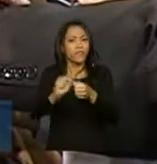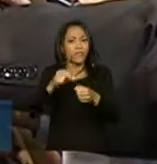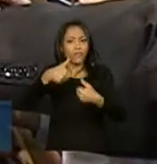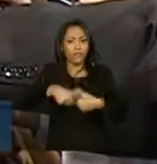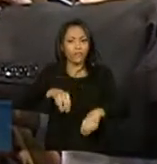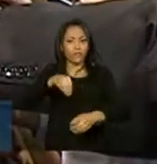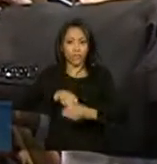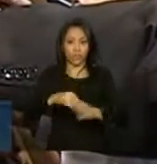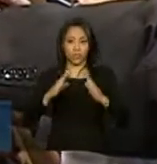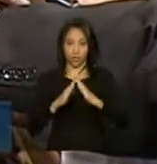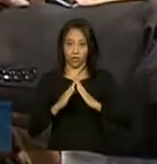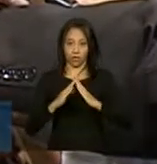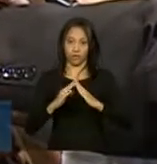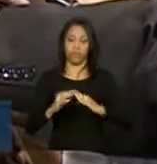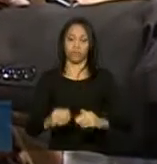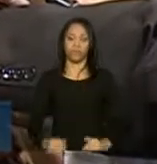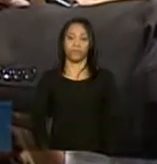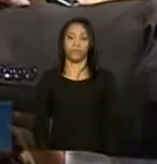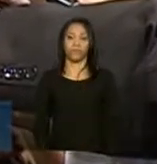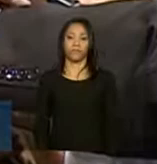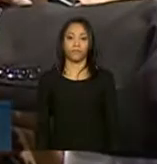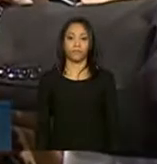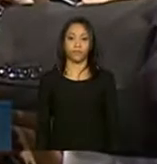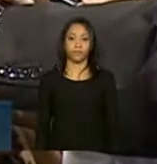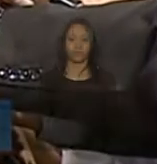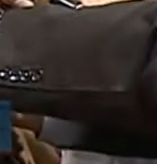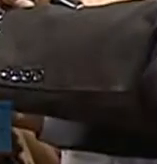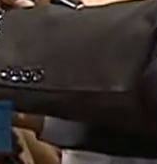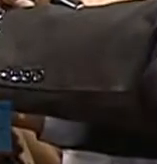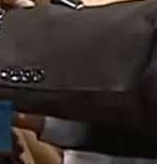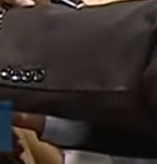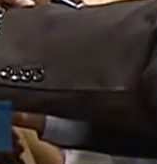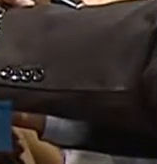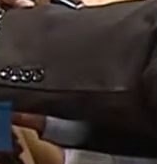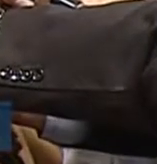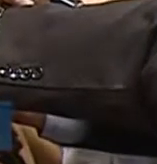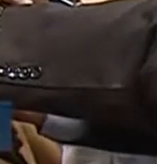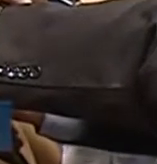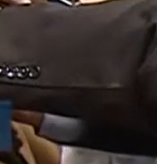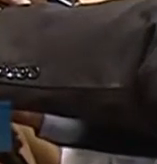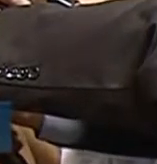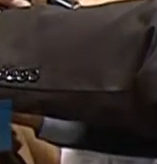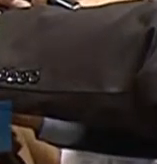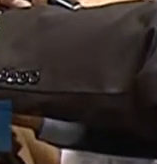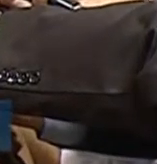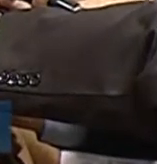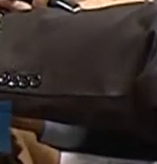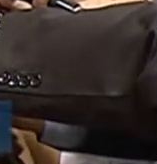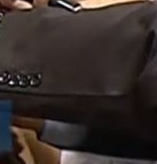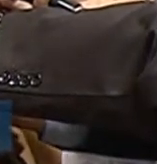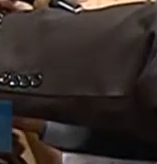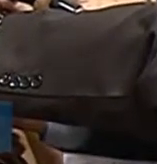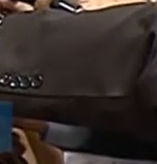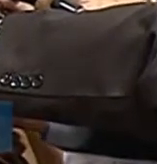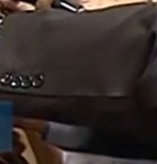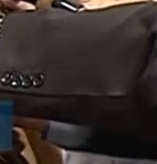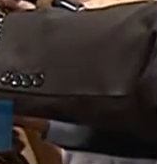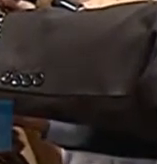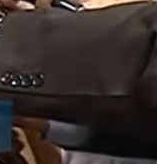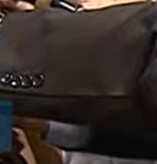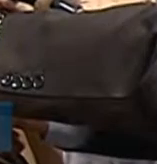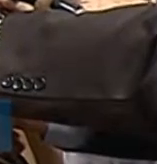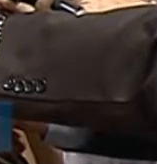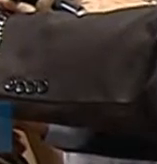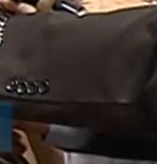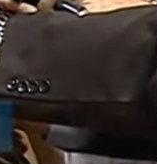não precisa estar dentro do hospital. Outros tipos de cirurgias, como as cirurgias por videolaparoscopia, que a incisão